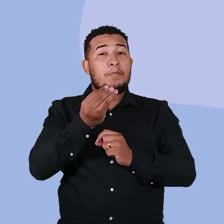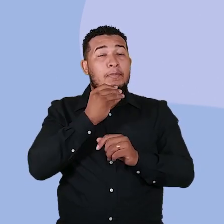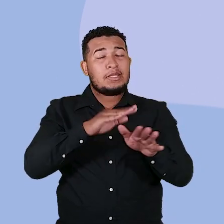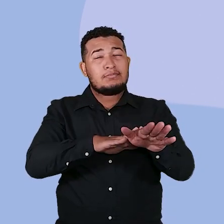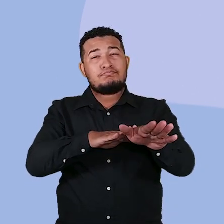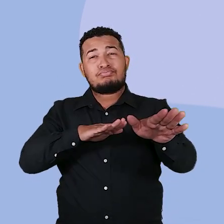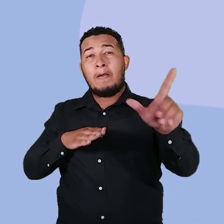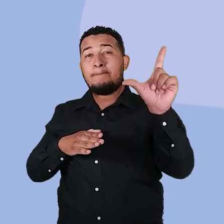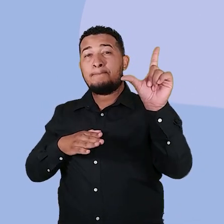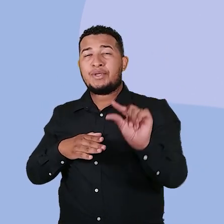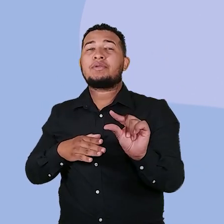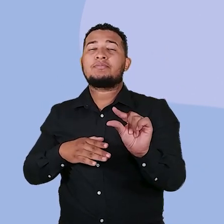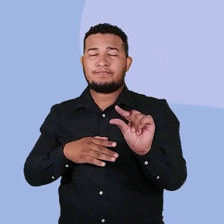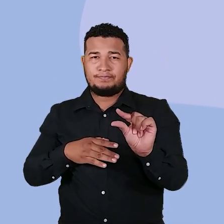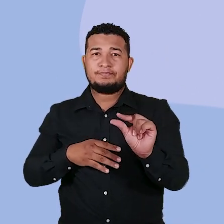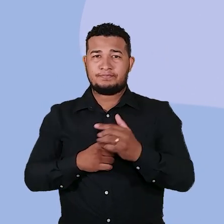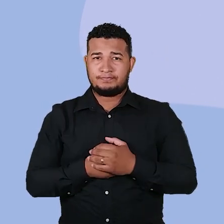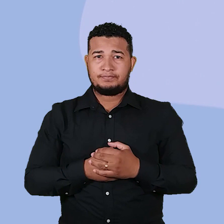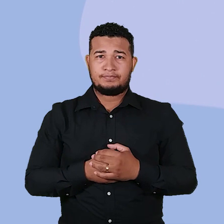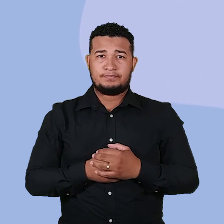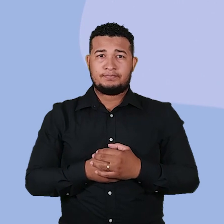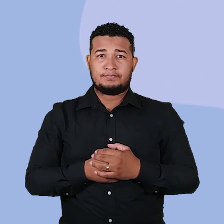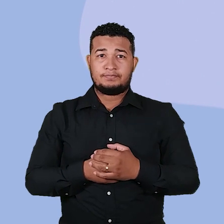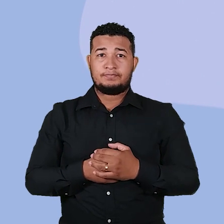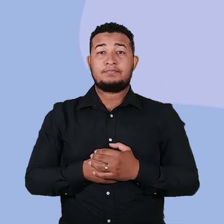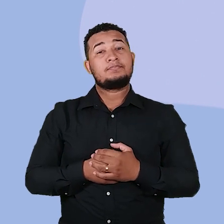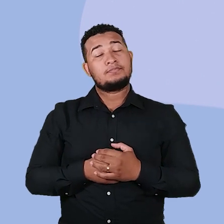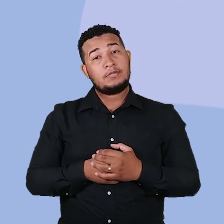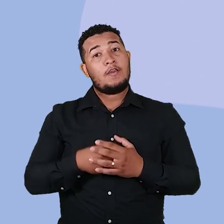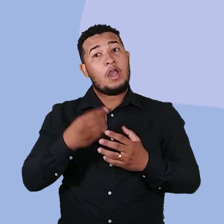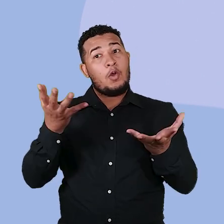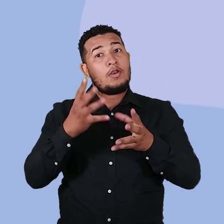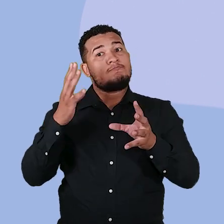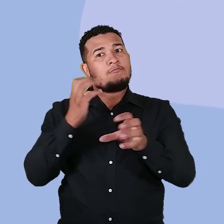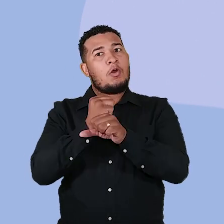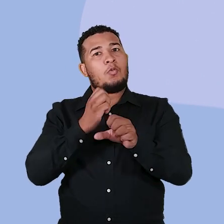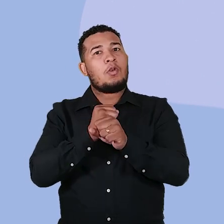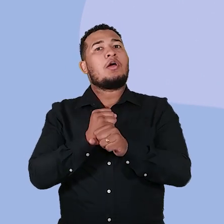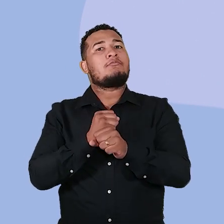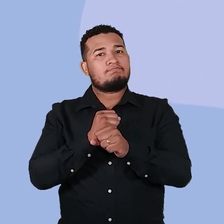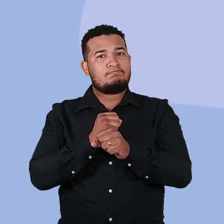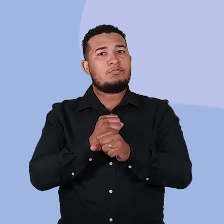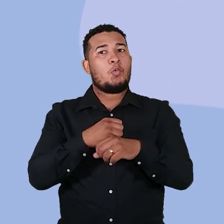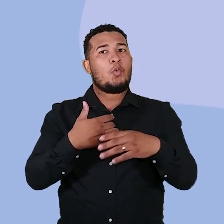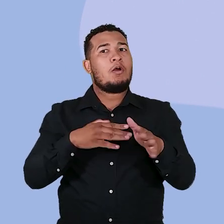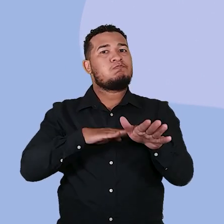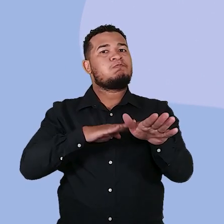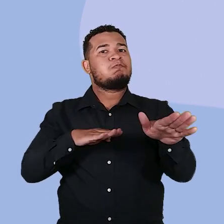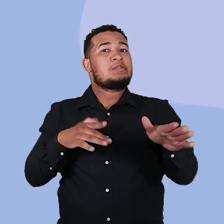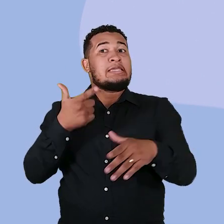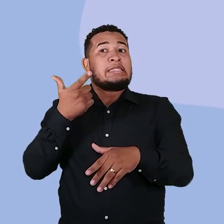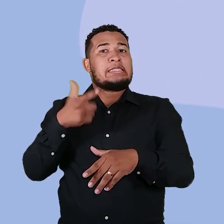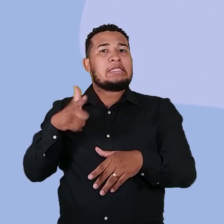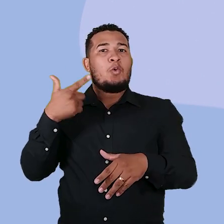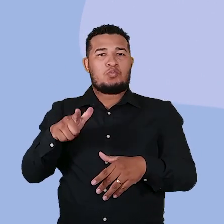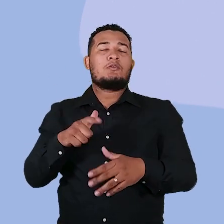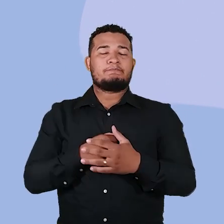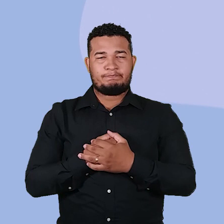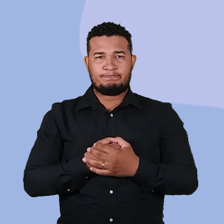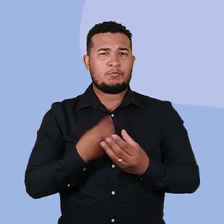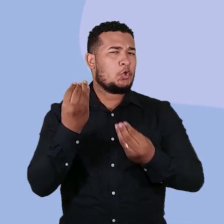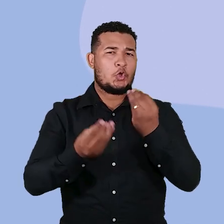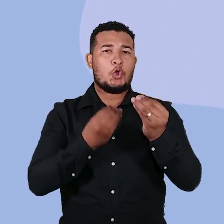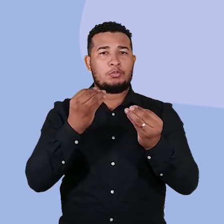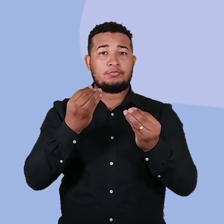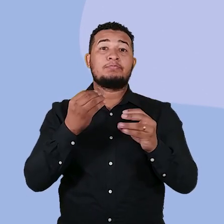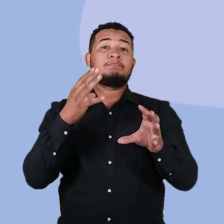menor a probabilidade de engarrafamento ou seja vamos calcular a maior probabilidade de